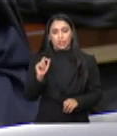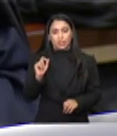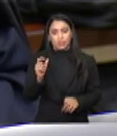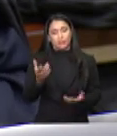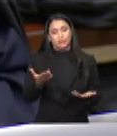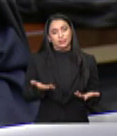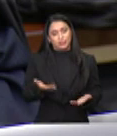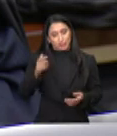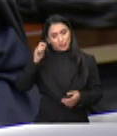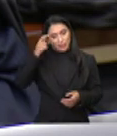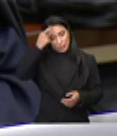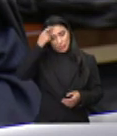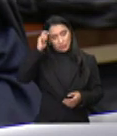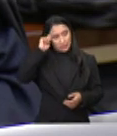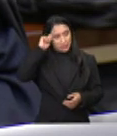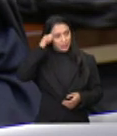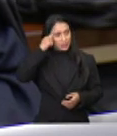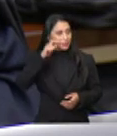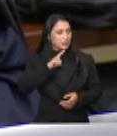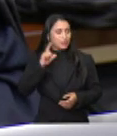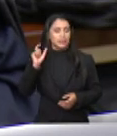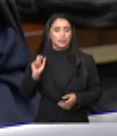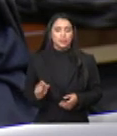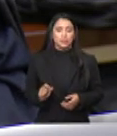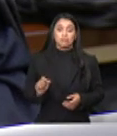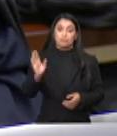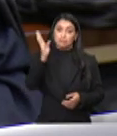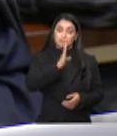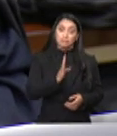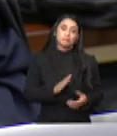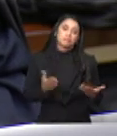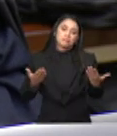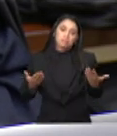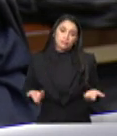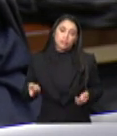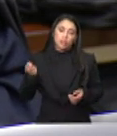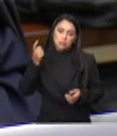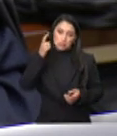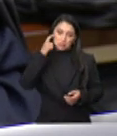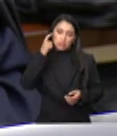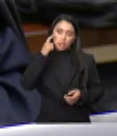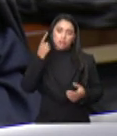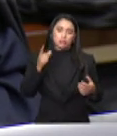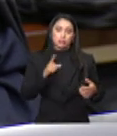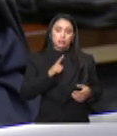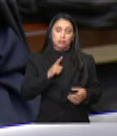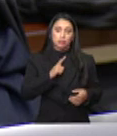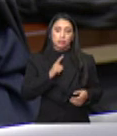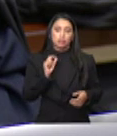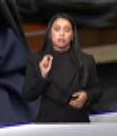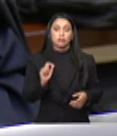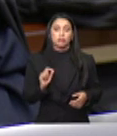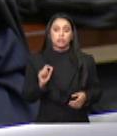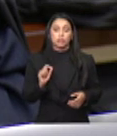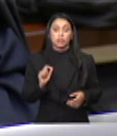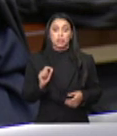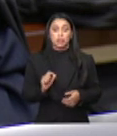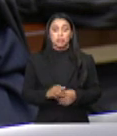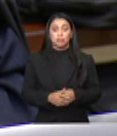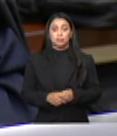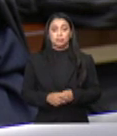é considerado um feriado nacional. De modo que eu acho que nós estamos diante de uma hipótese em que